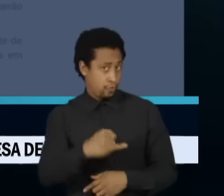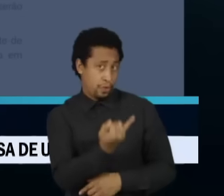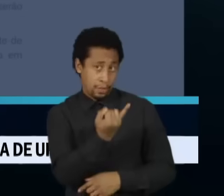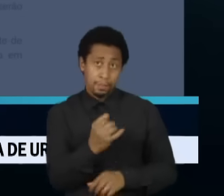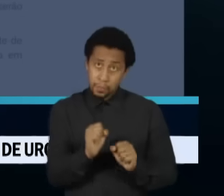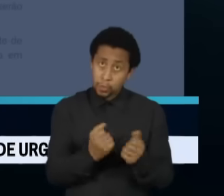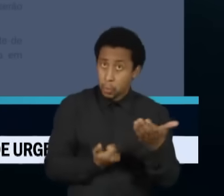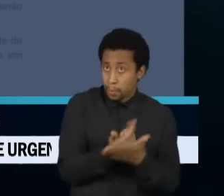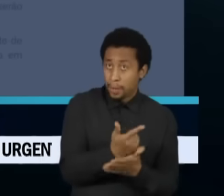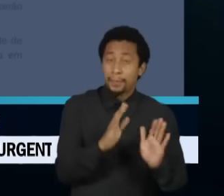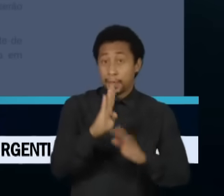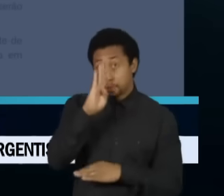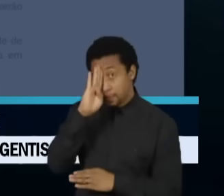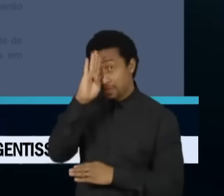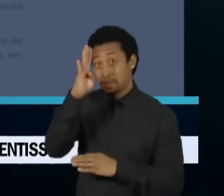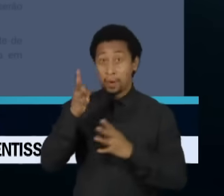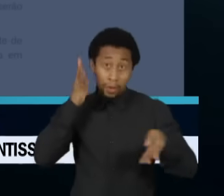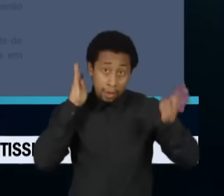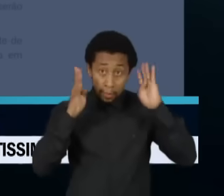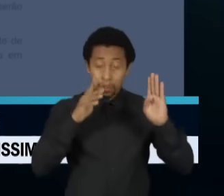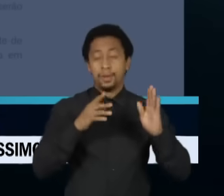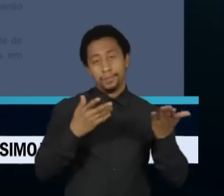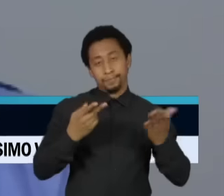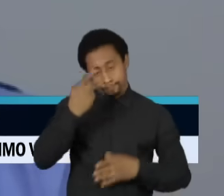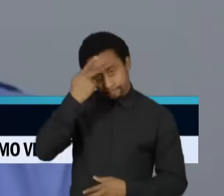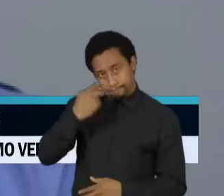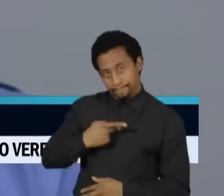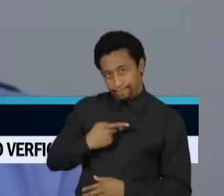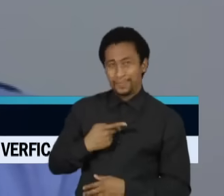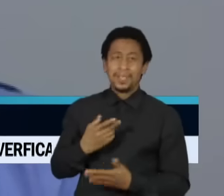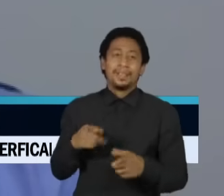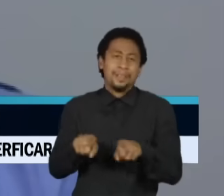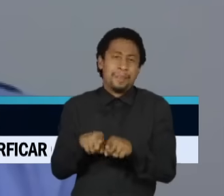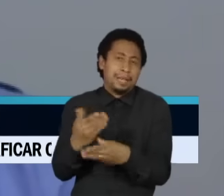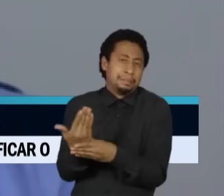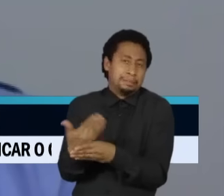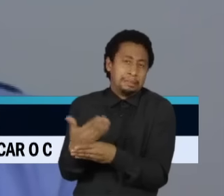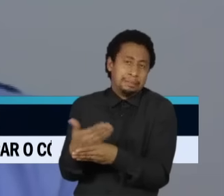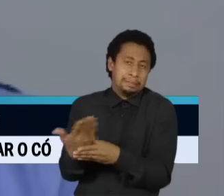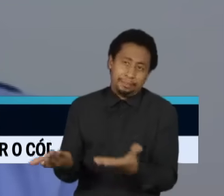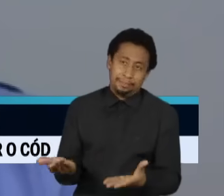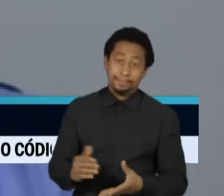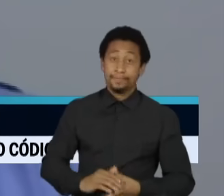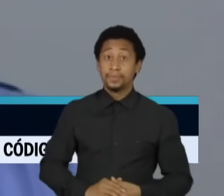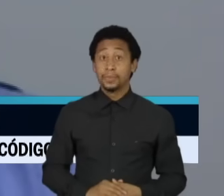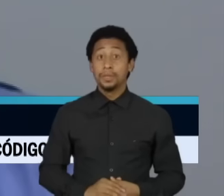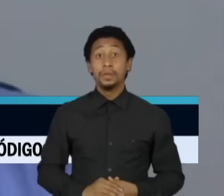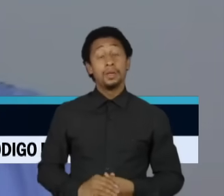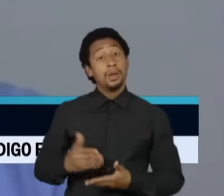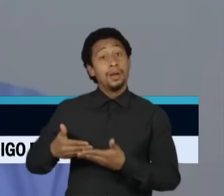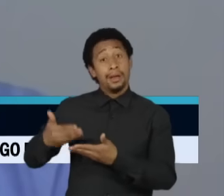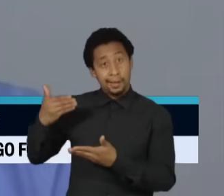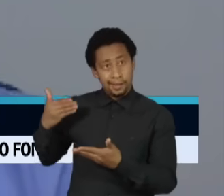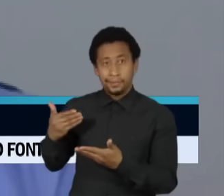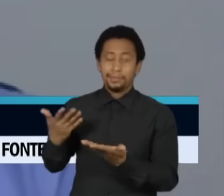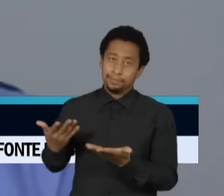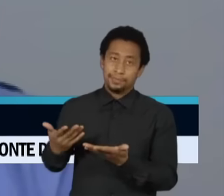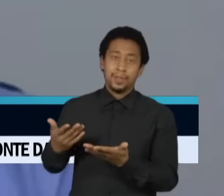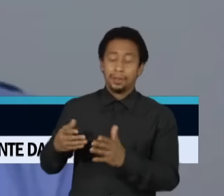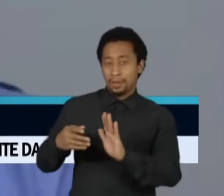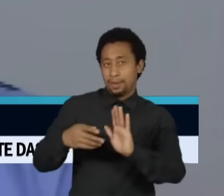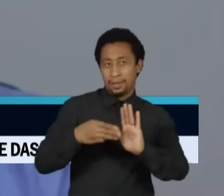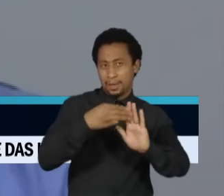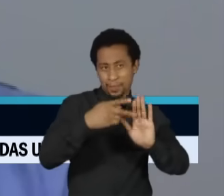prioridade serão os caminhoneiros autônomos, os taxes. Da forma que ele tá hoje publicado, não atende categoria, porque